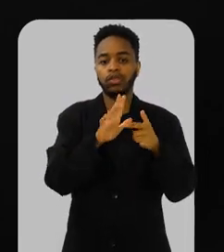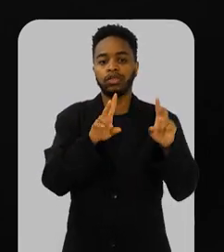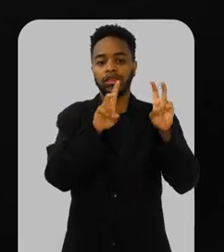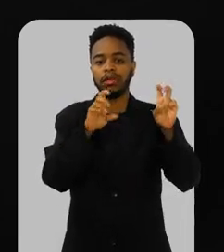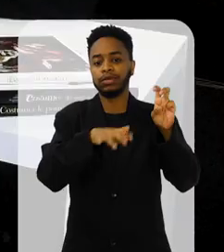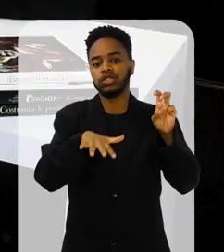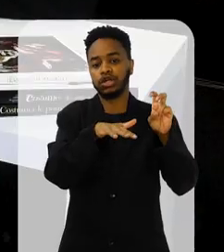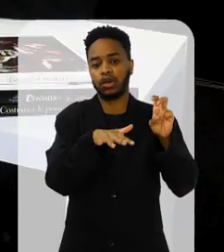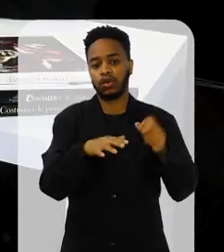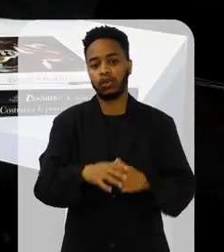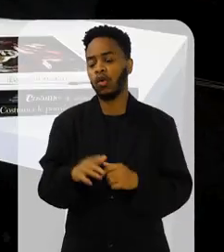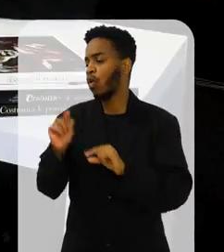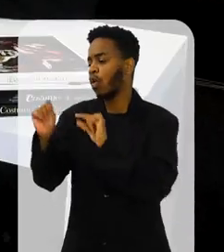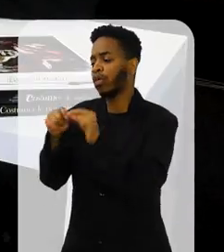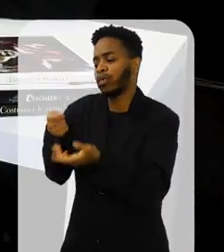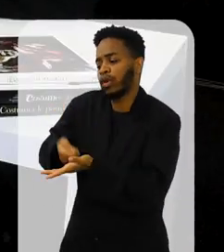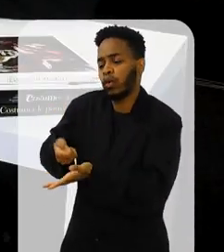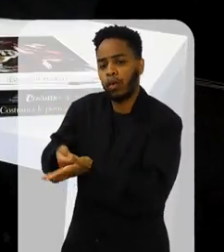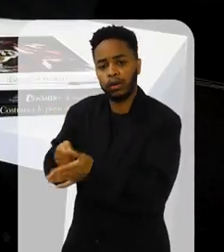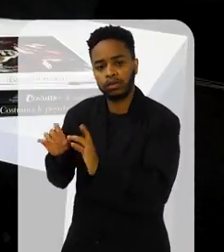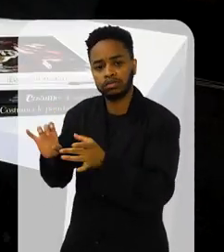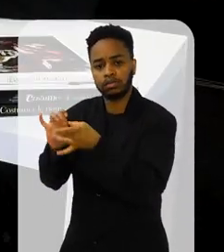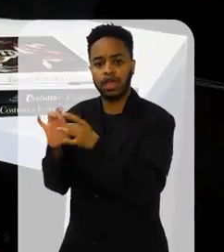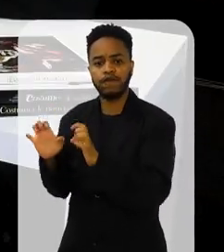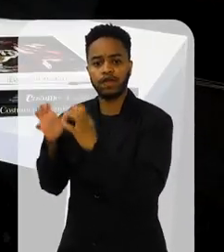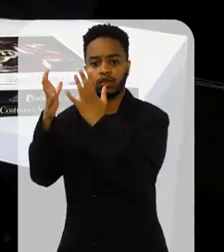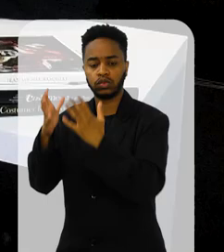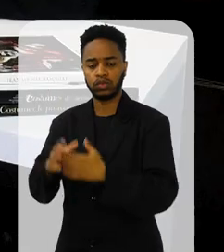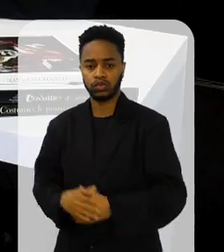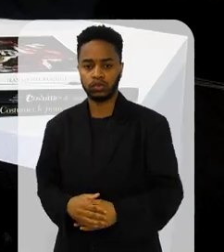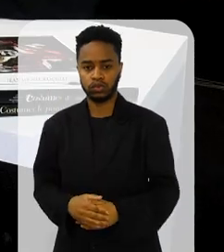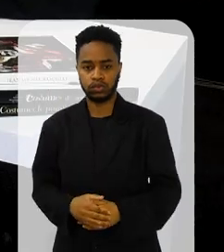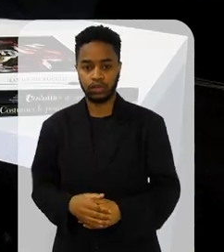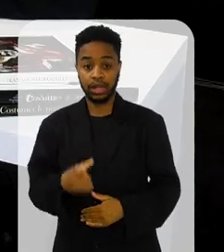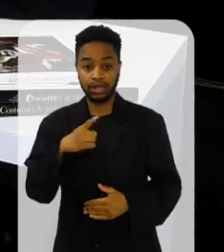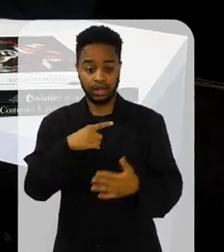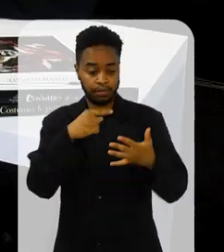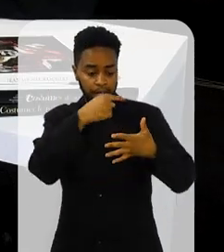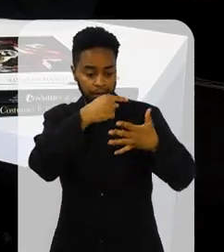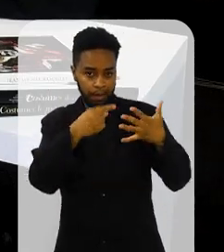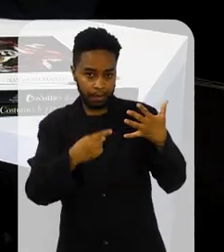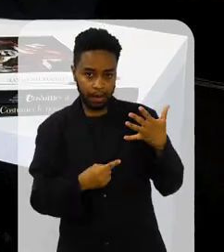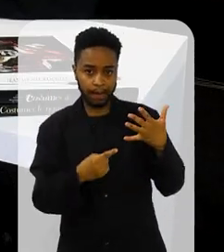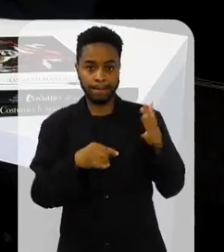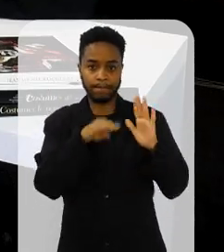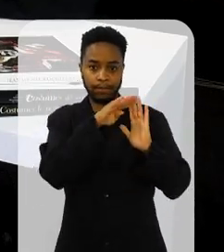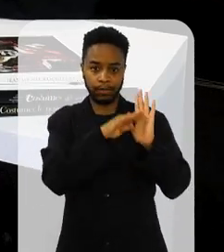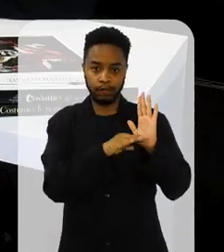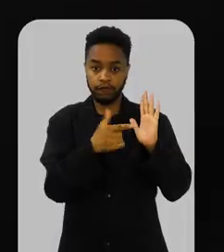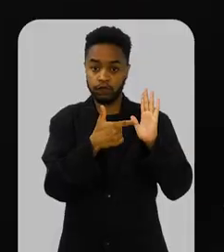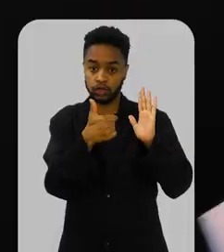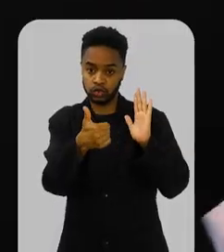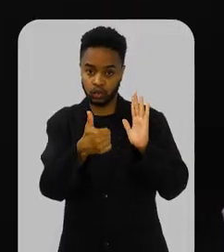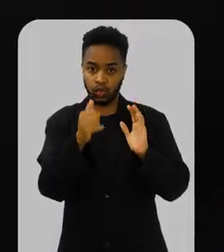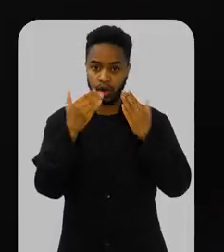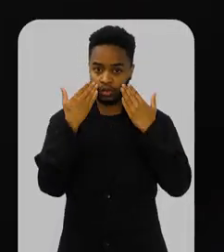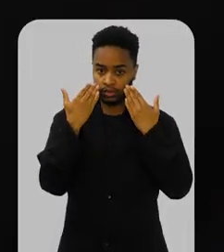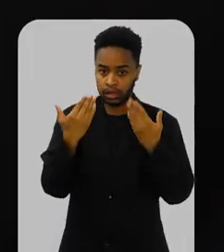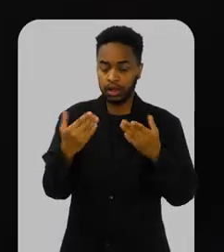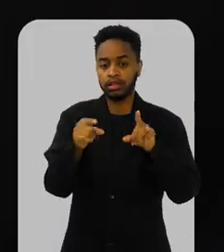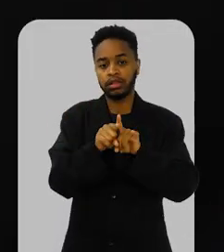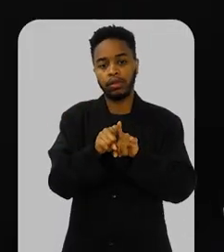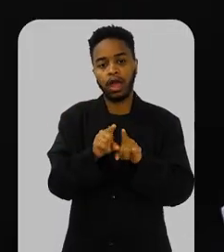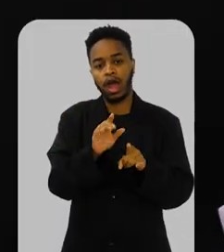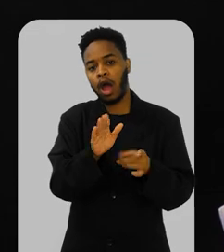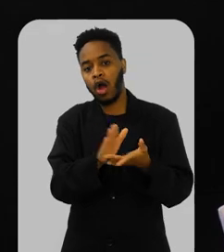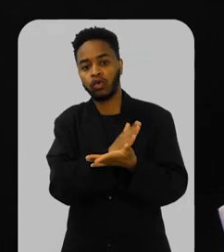ano. E quais são as obrigatoriedades da festa? Os itens de apresentação, os 21, alguns